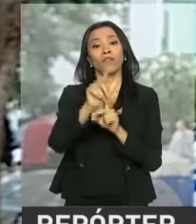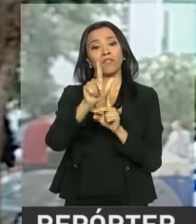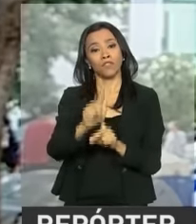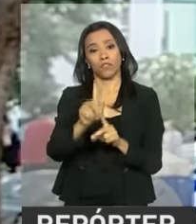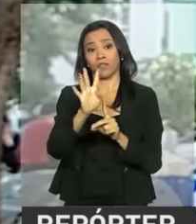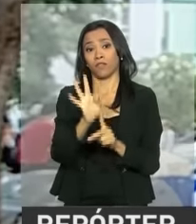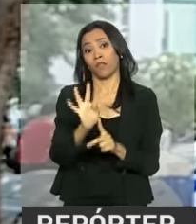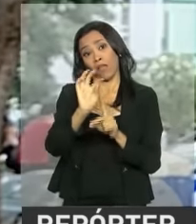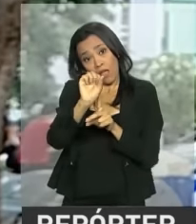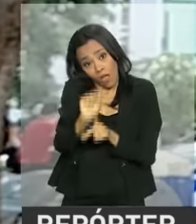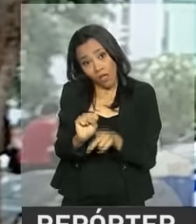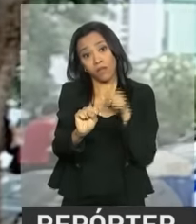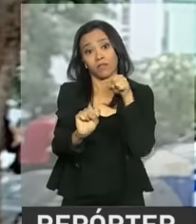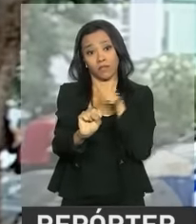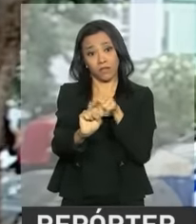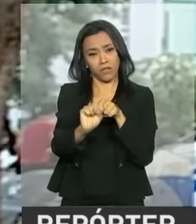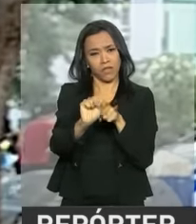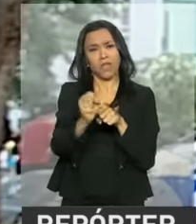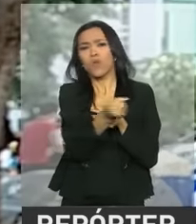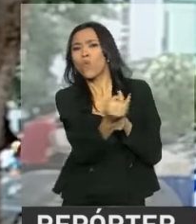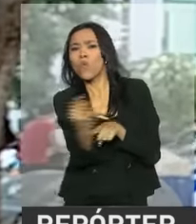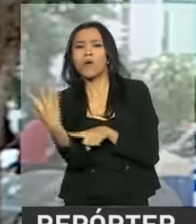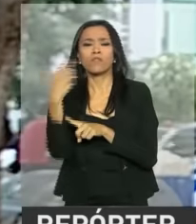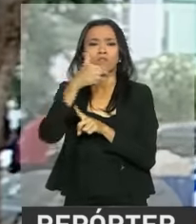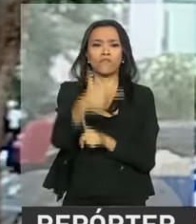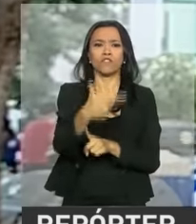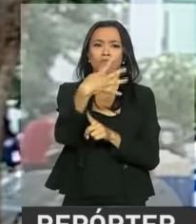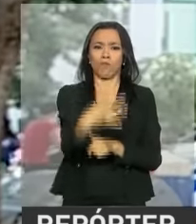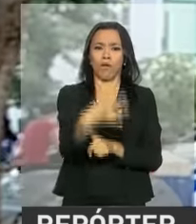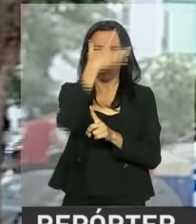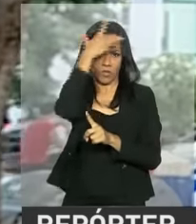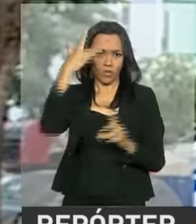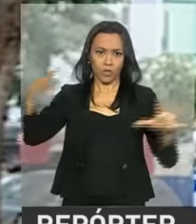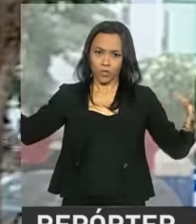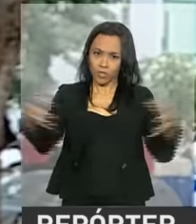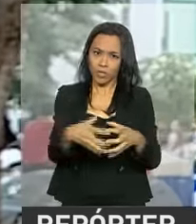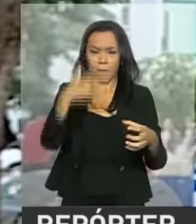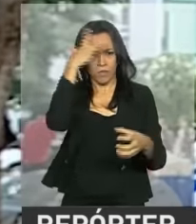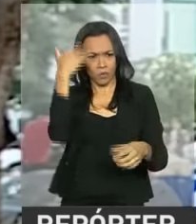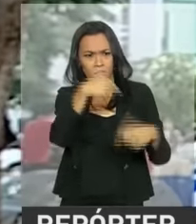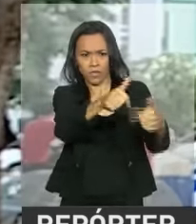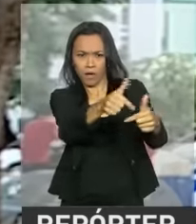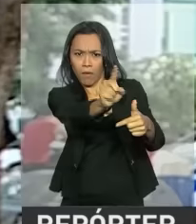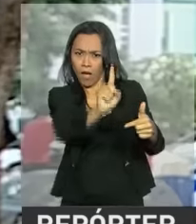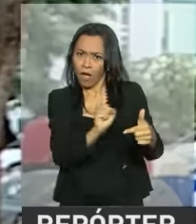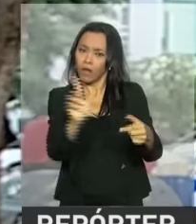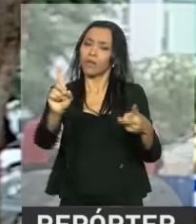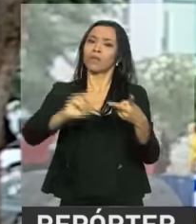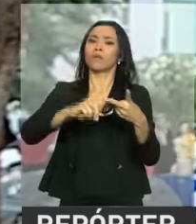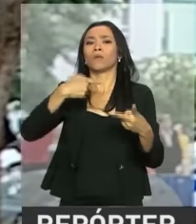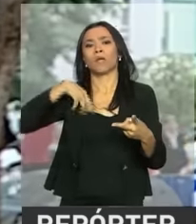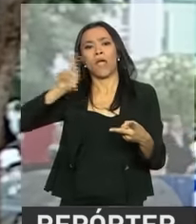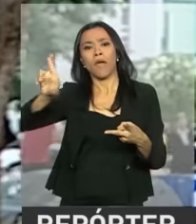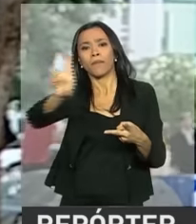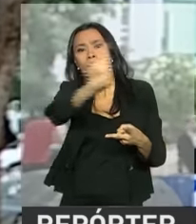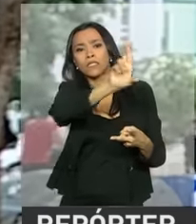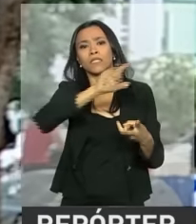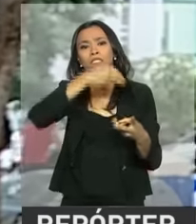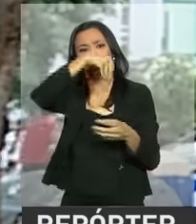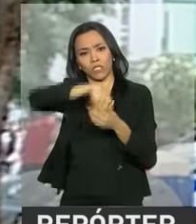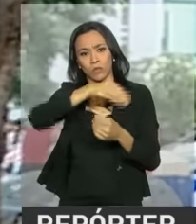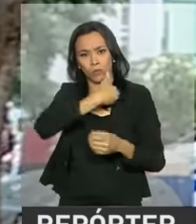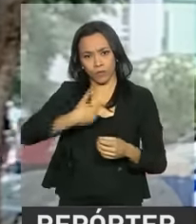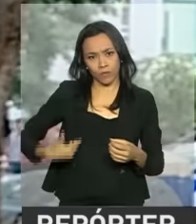de serviço FGTS é formado por 20 qu participantes entre empregadores trabalhadores e representantes do